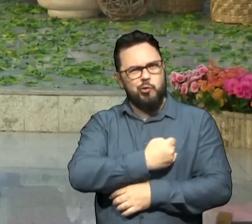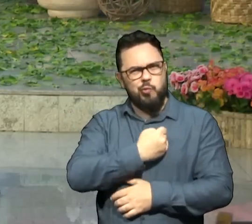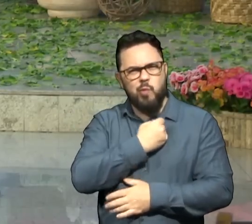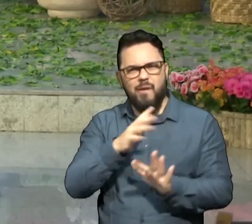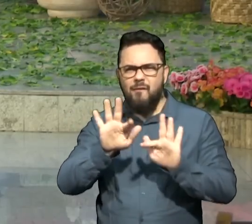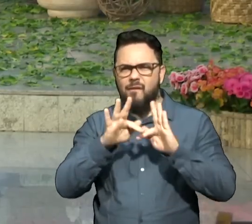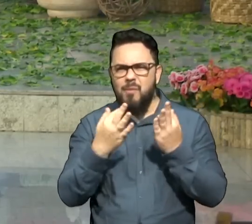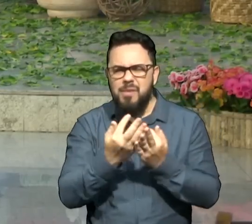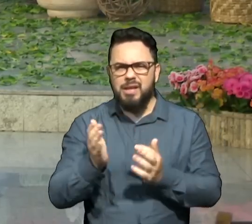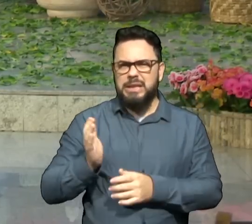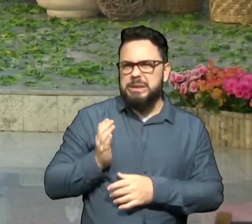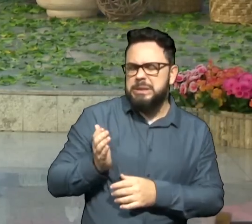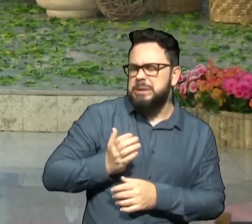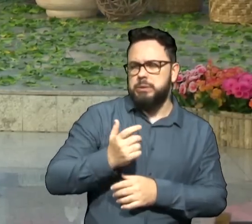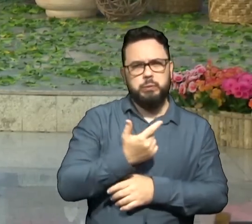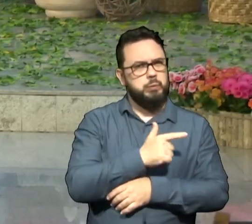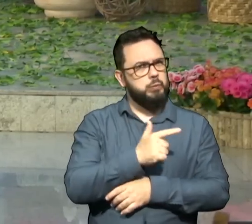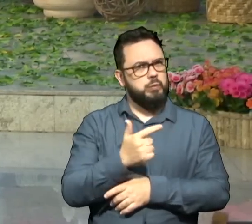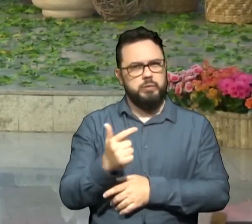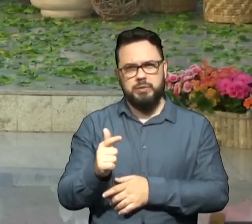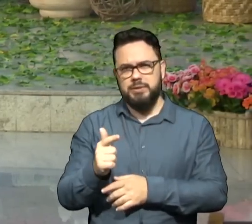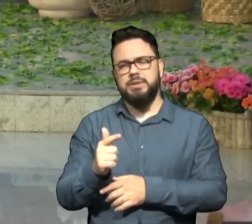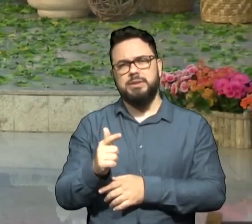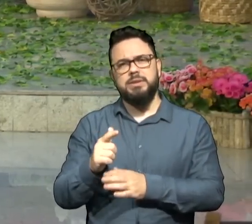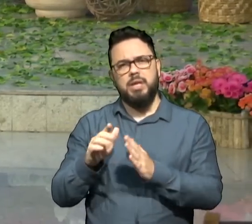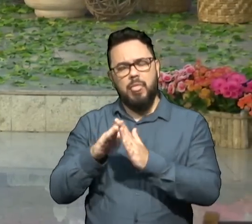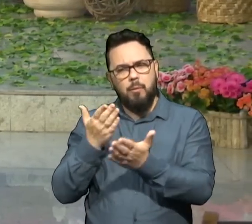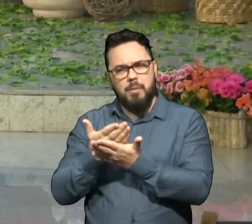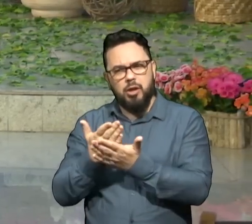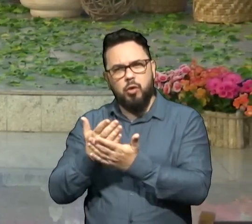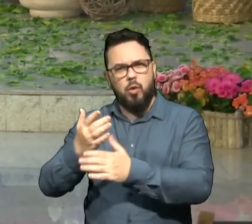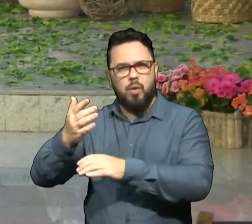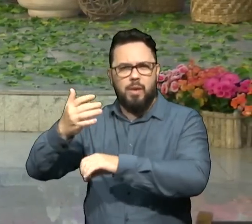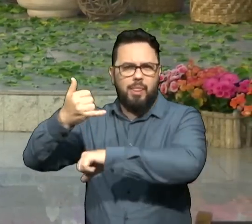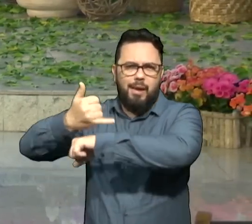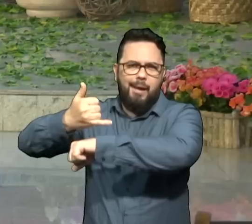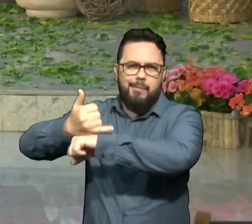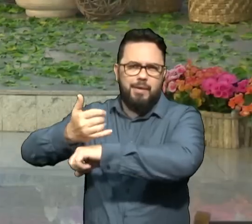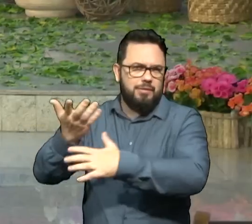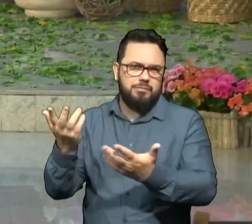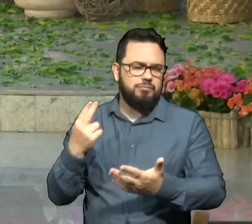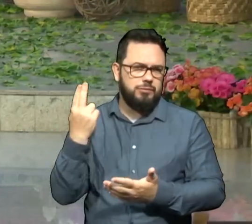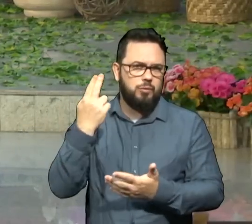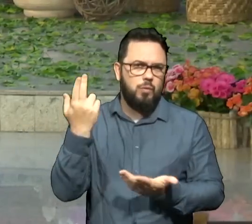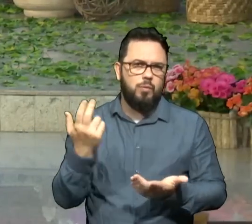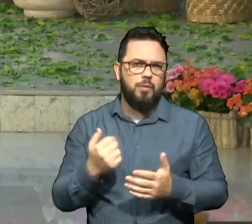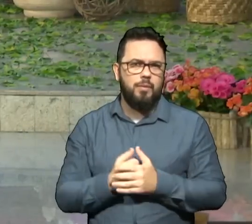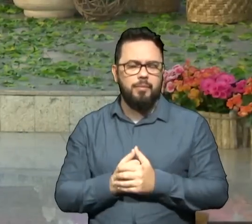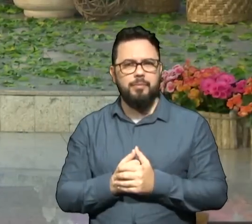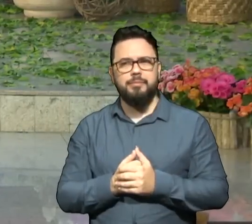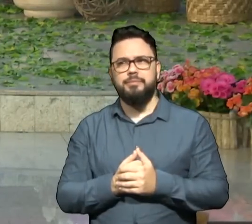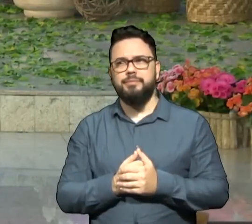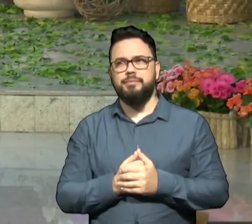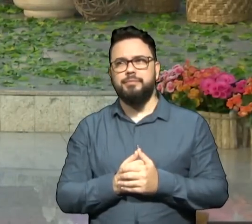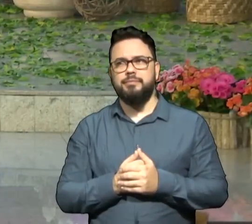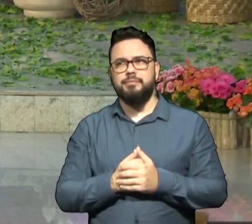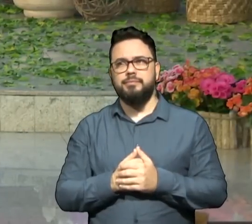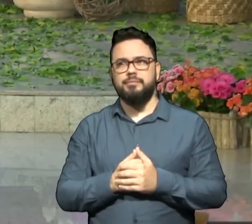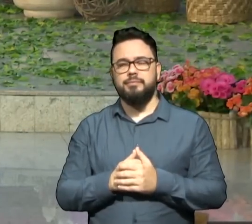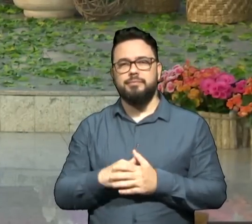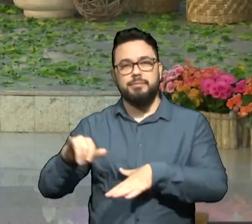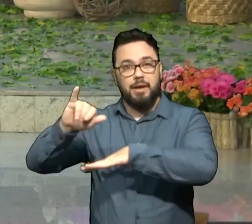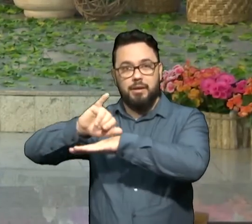tinha dinheiro para pagar grandes cursos para ir para uma escola em Jerusalém então o que que ele fez ele vem juntamente com